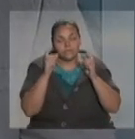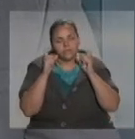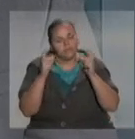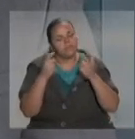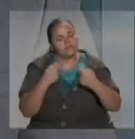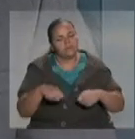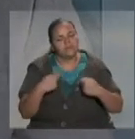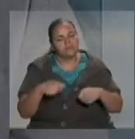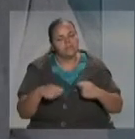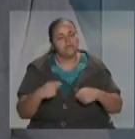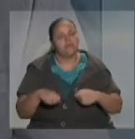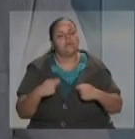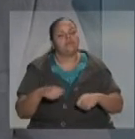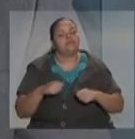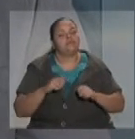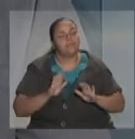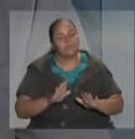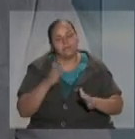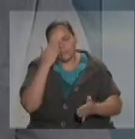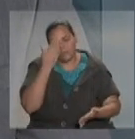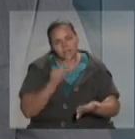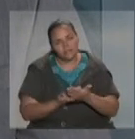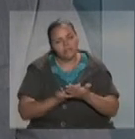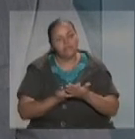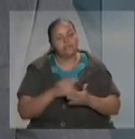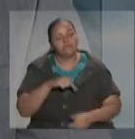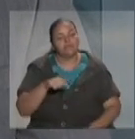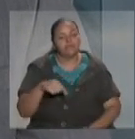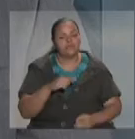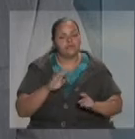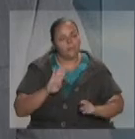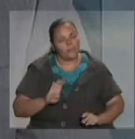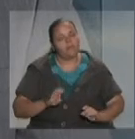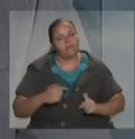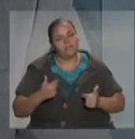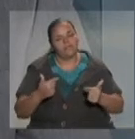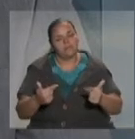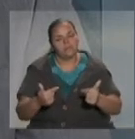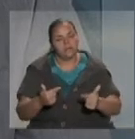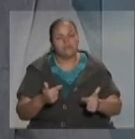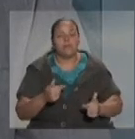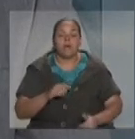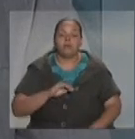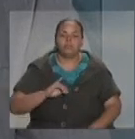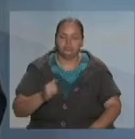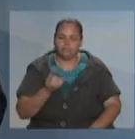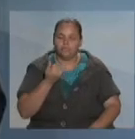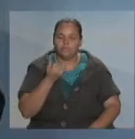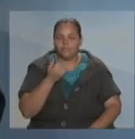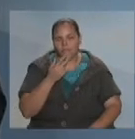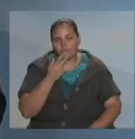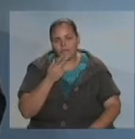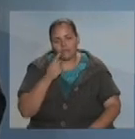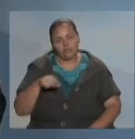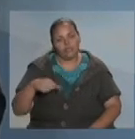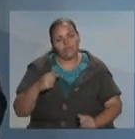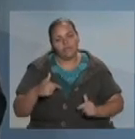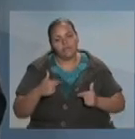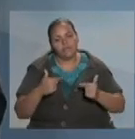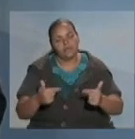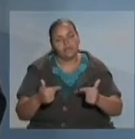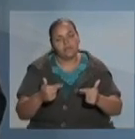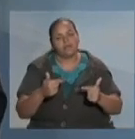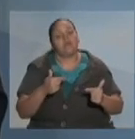se despertando para a necessidade disso, mas eu acredito que nós estamos bem avançados. Bom, aproveitando que ele disse que já